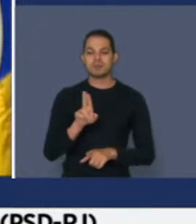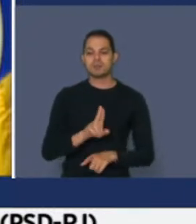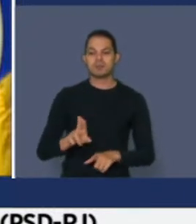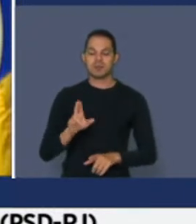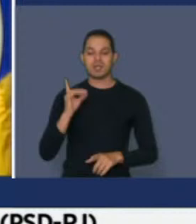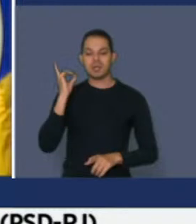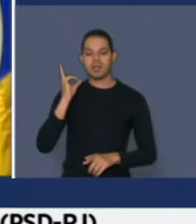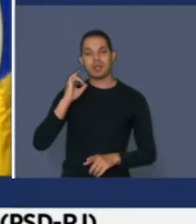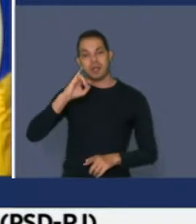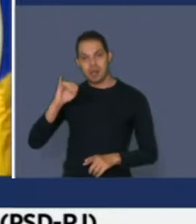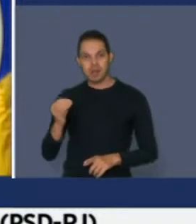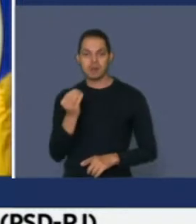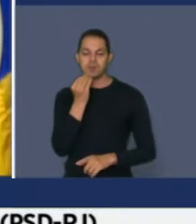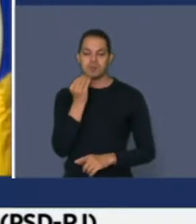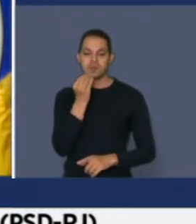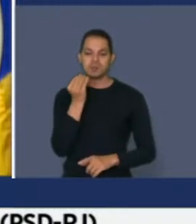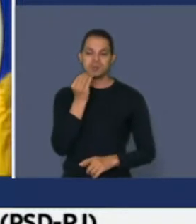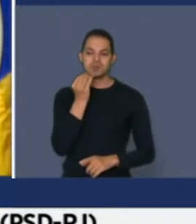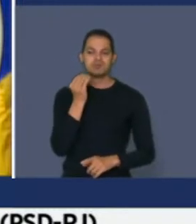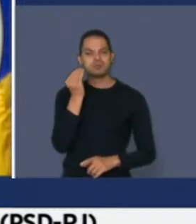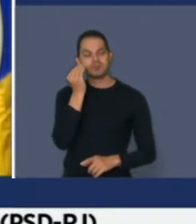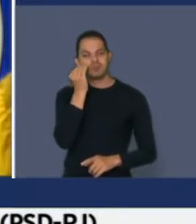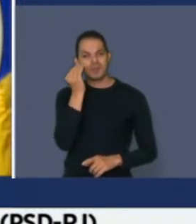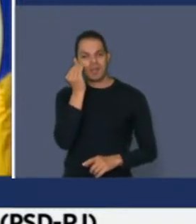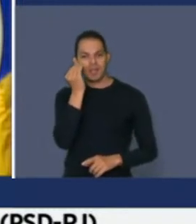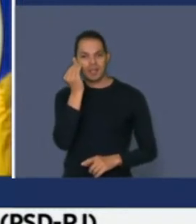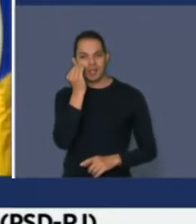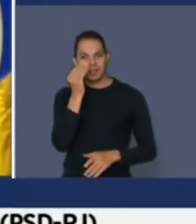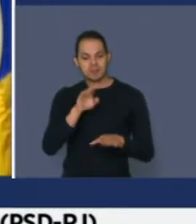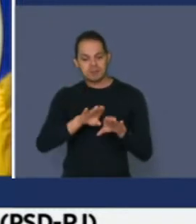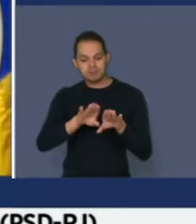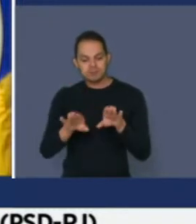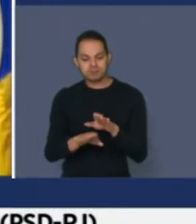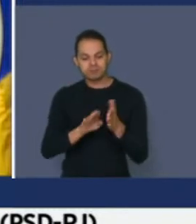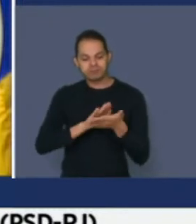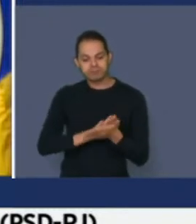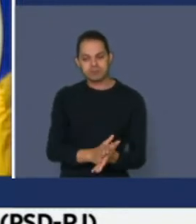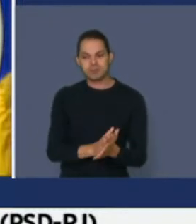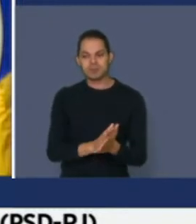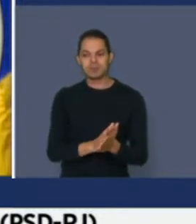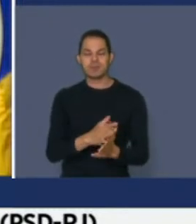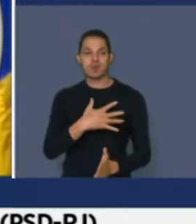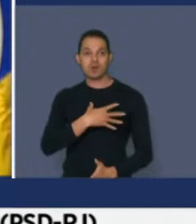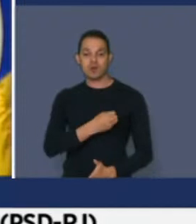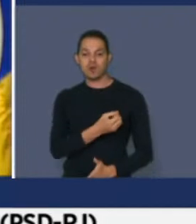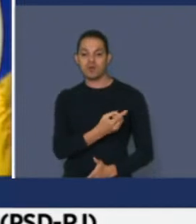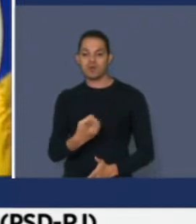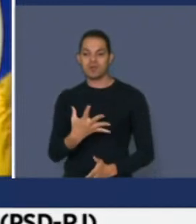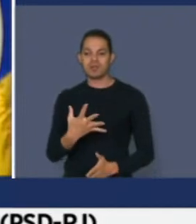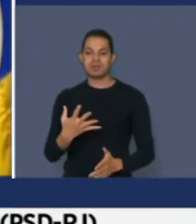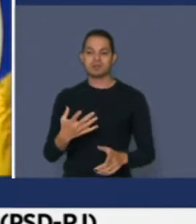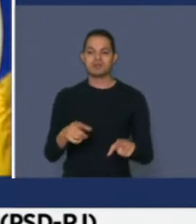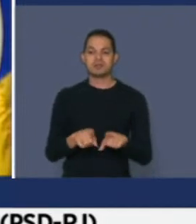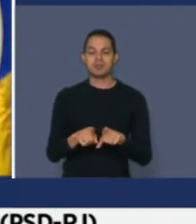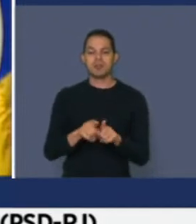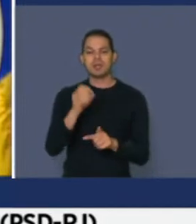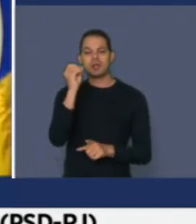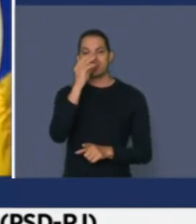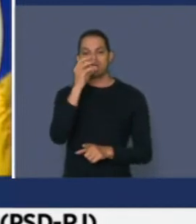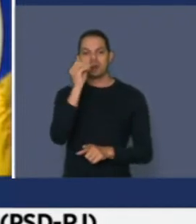deputada federal para tentar subjugar os filhos e abusar das